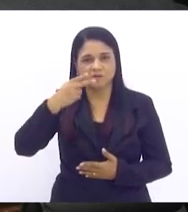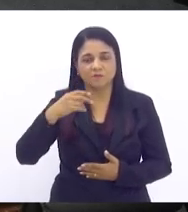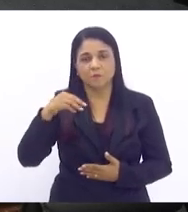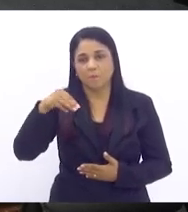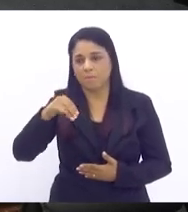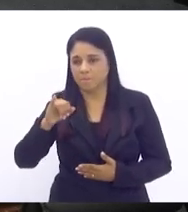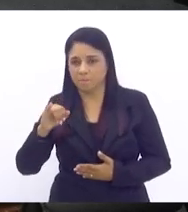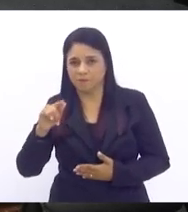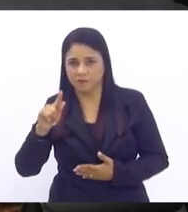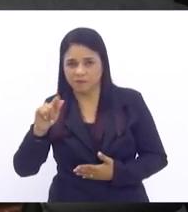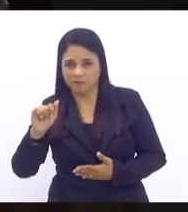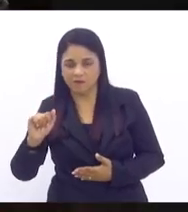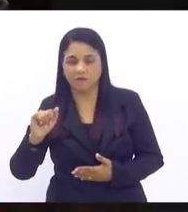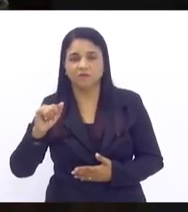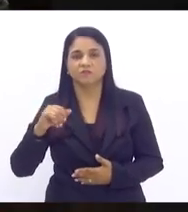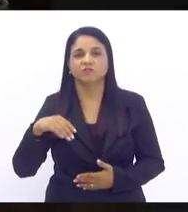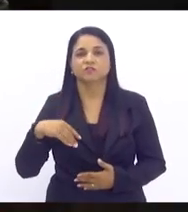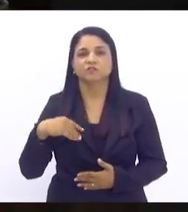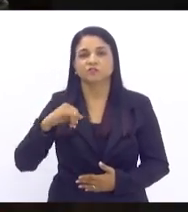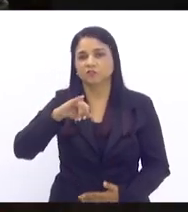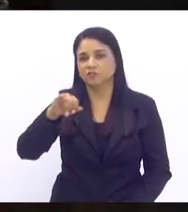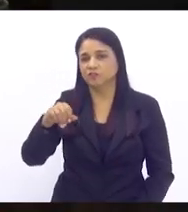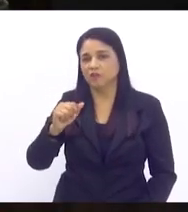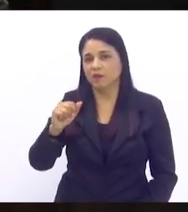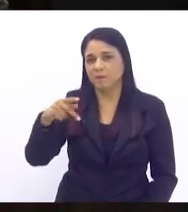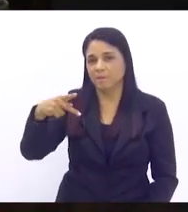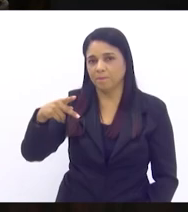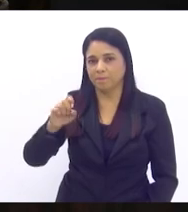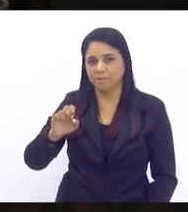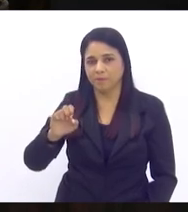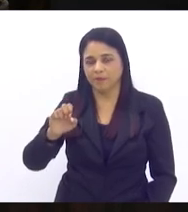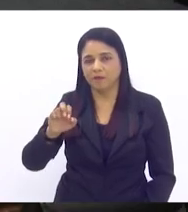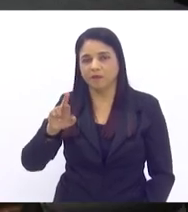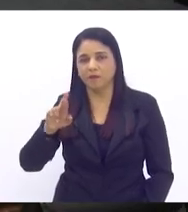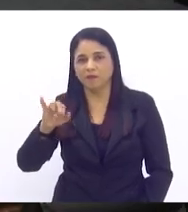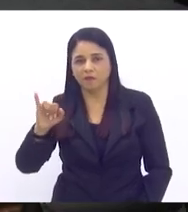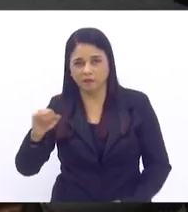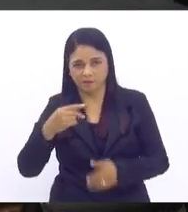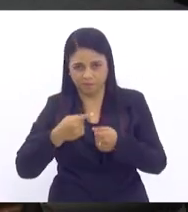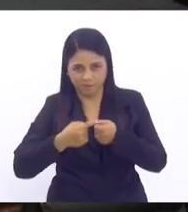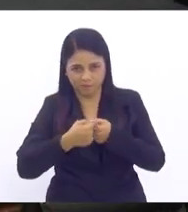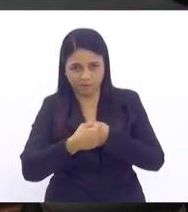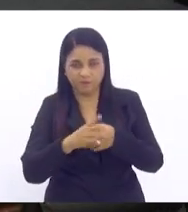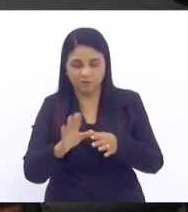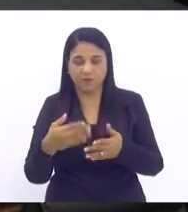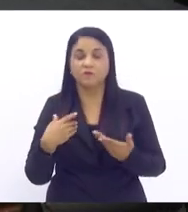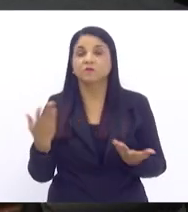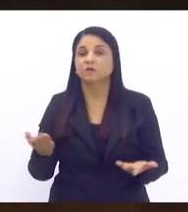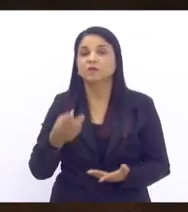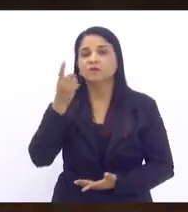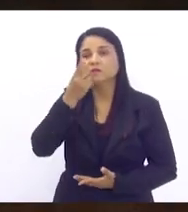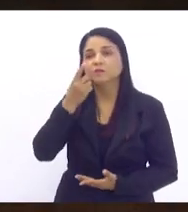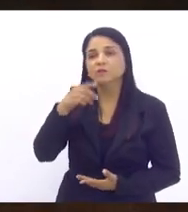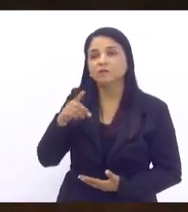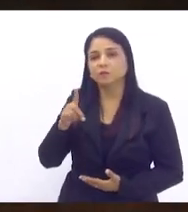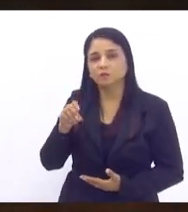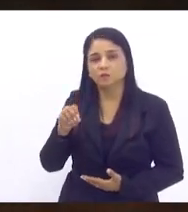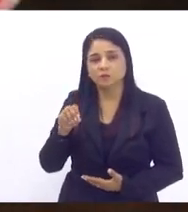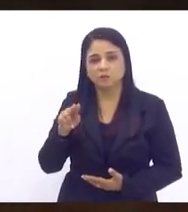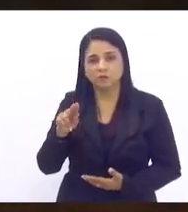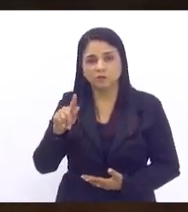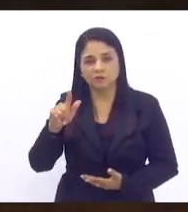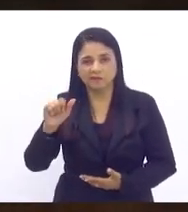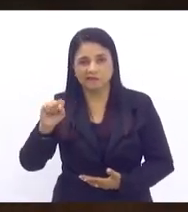está conosco aqui nessa tarde. Seja muito bem-vindo. Deputado Douglas Rua. Senhora presidente, o